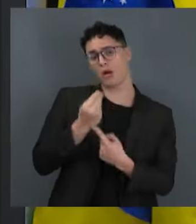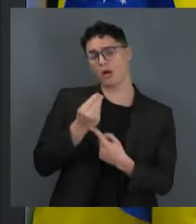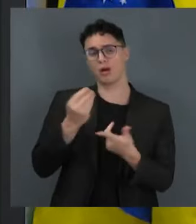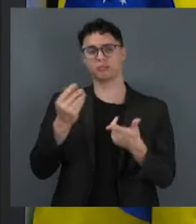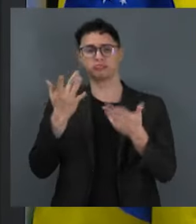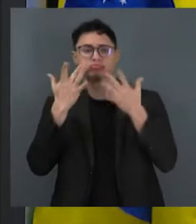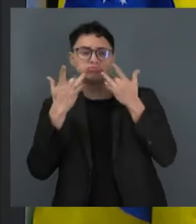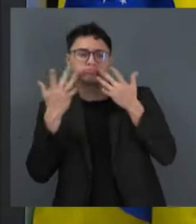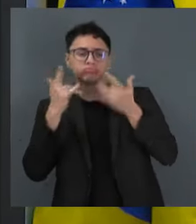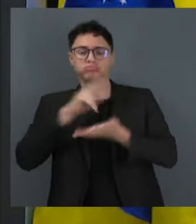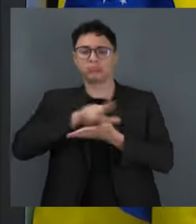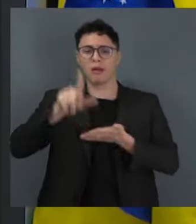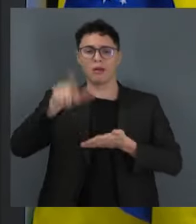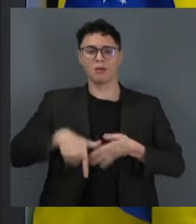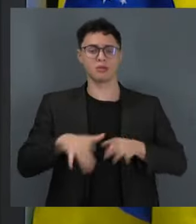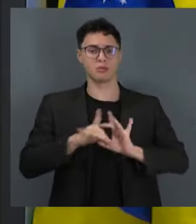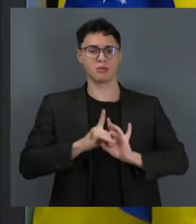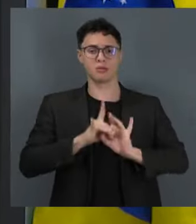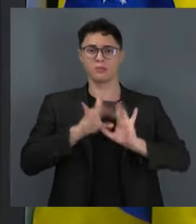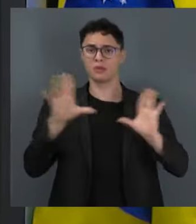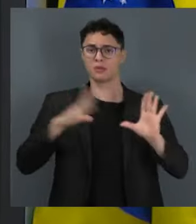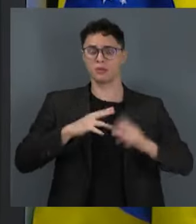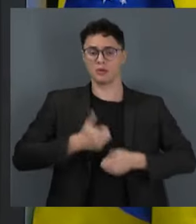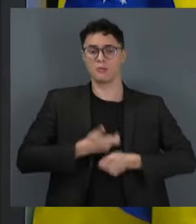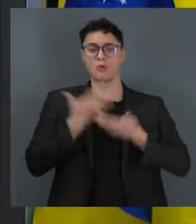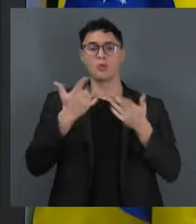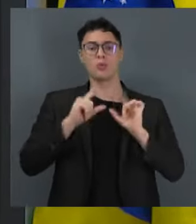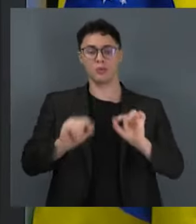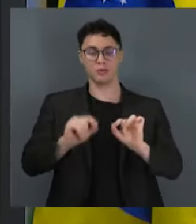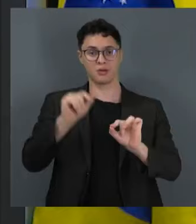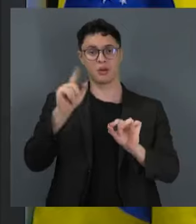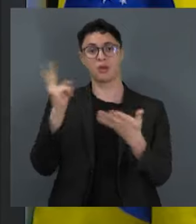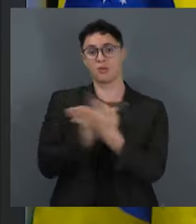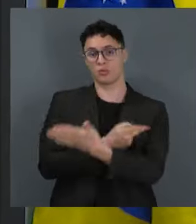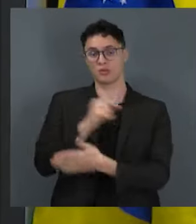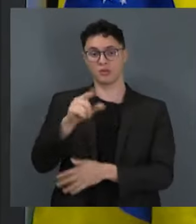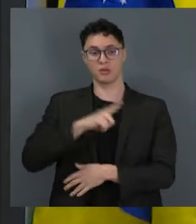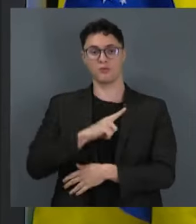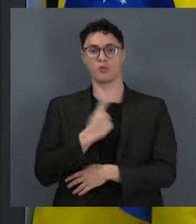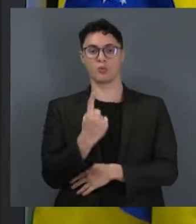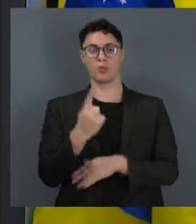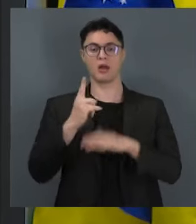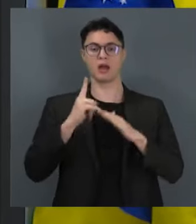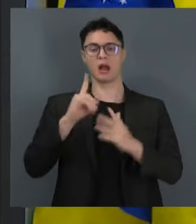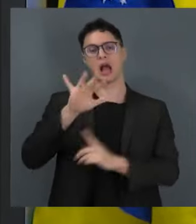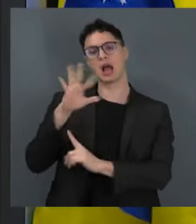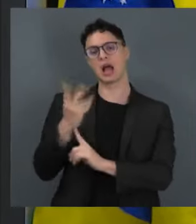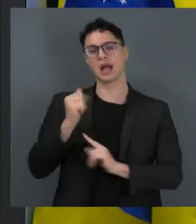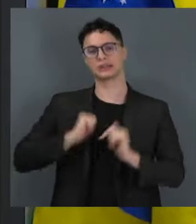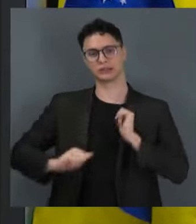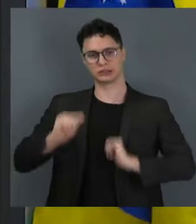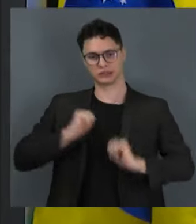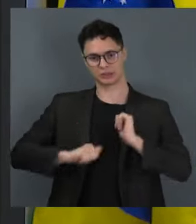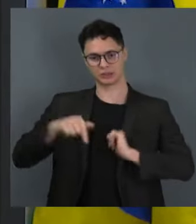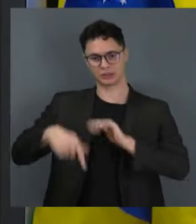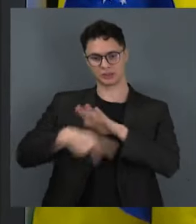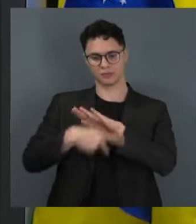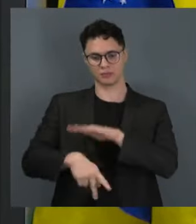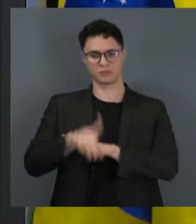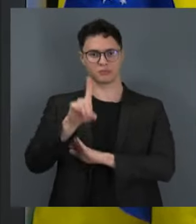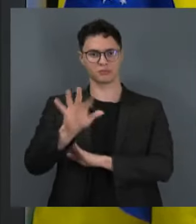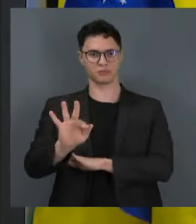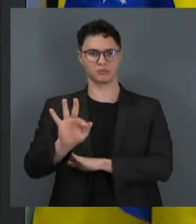isso é expressão é liberdade de expressão e nós tivemos um artista aqui do Distrito